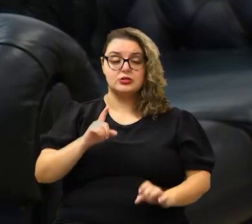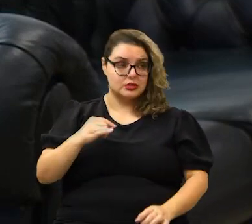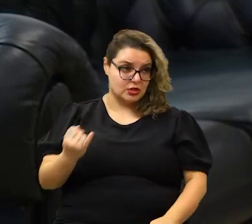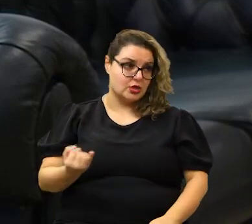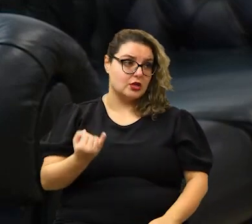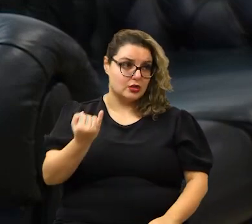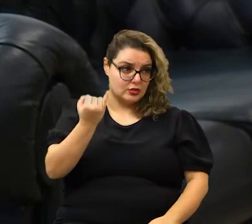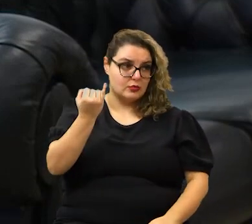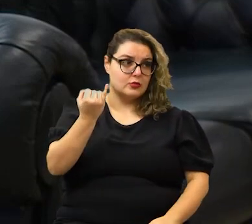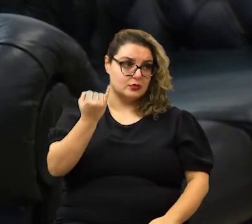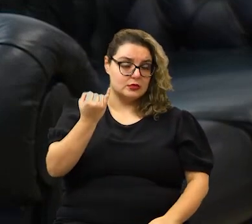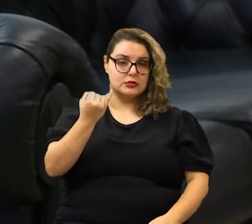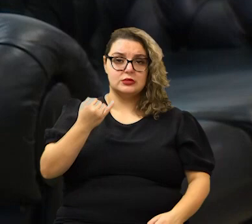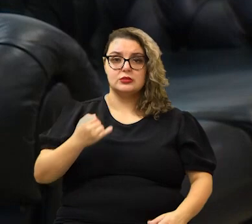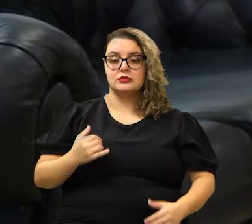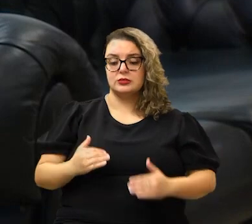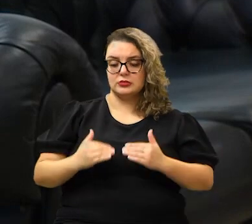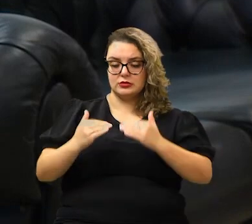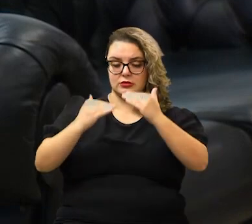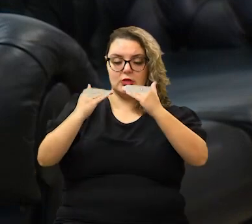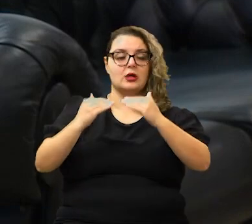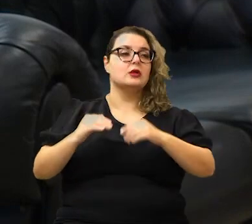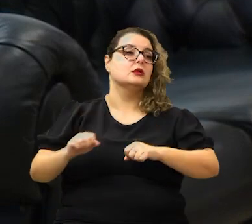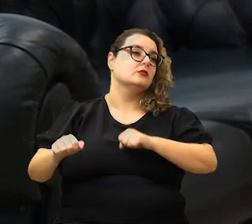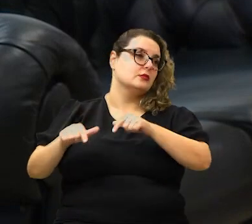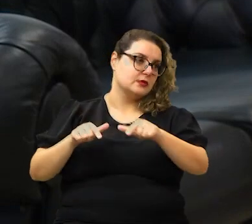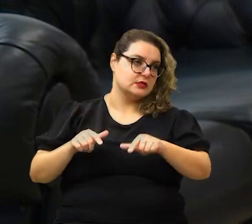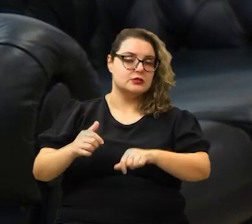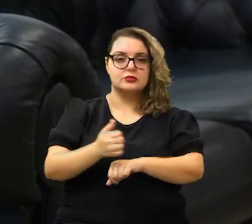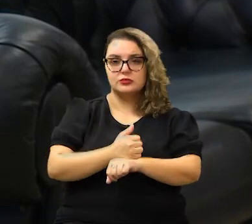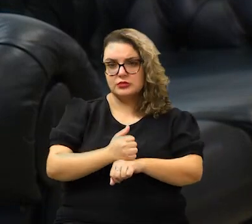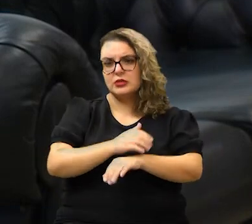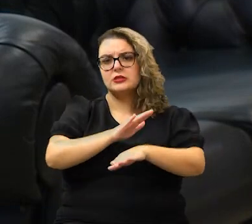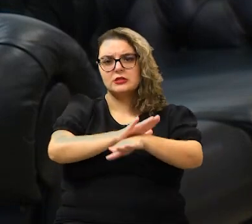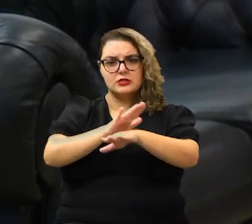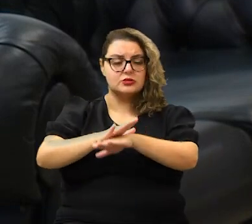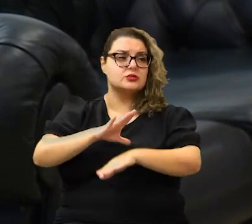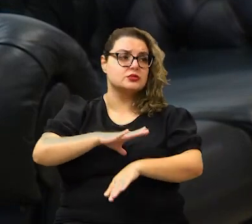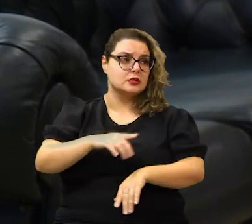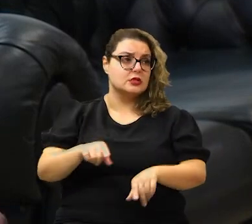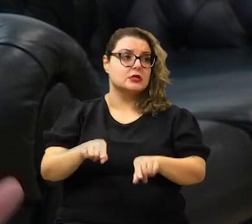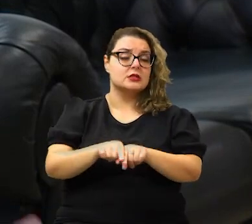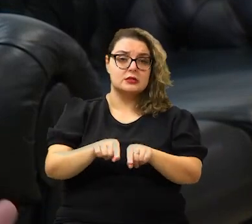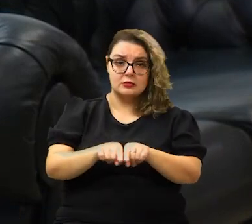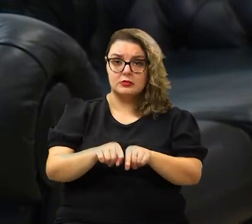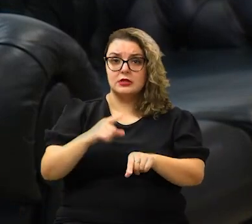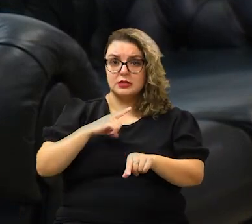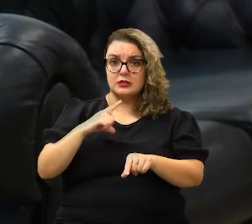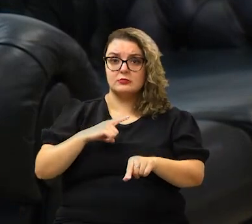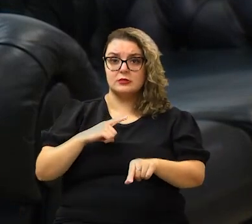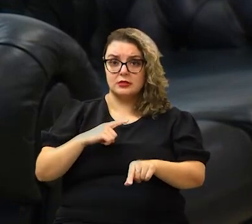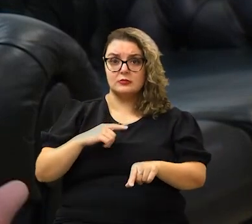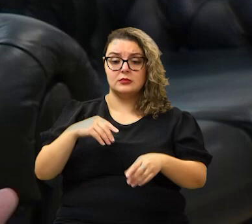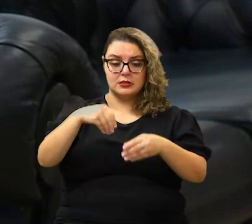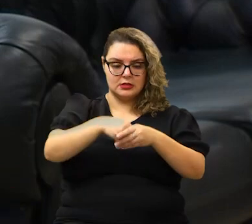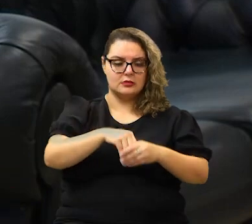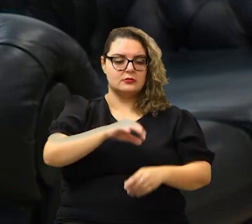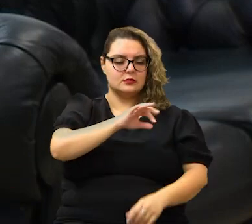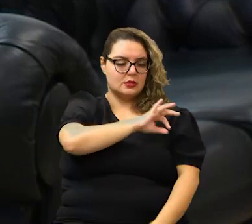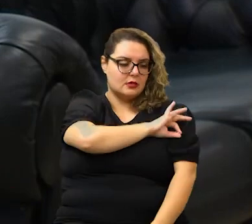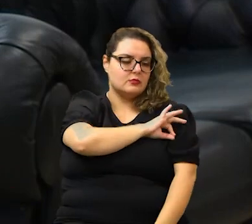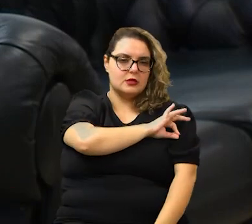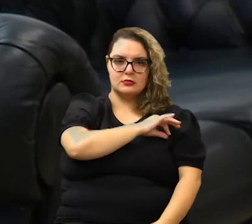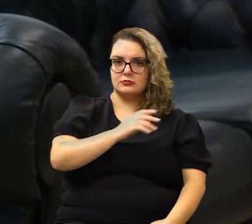caridade, de ética, que são importantes na formação do profissional. e tem ajudado muito Campinas. Inclusive, nós temos nos quadros